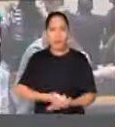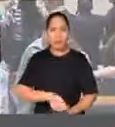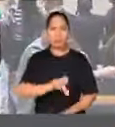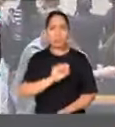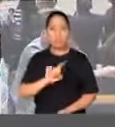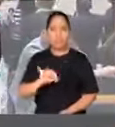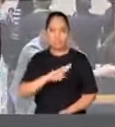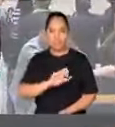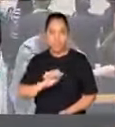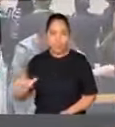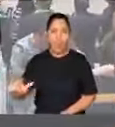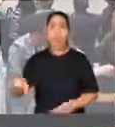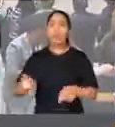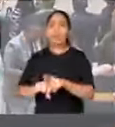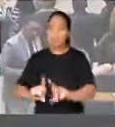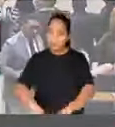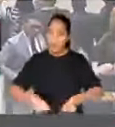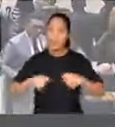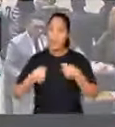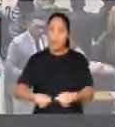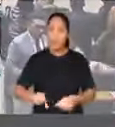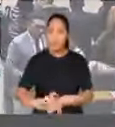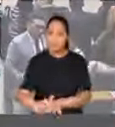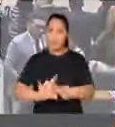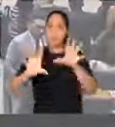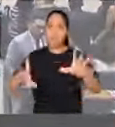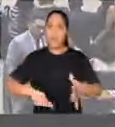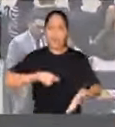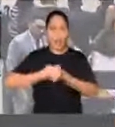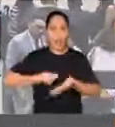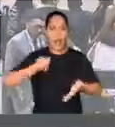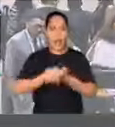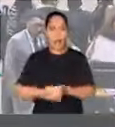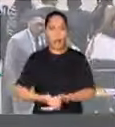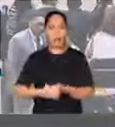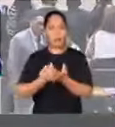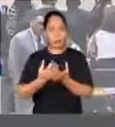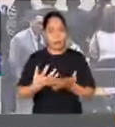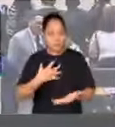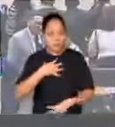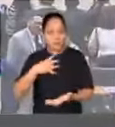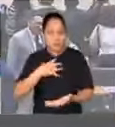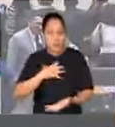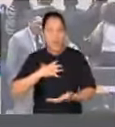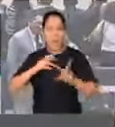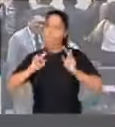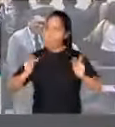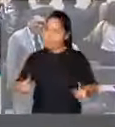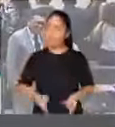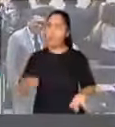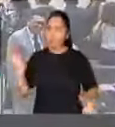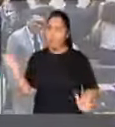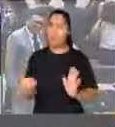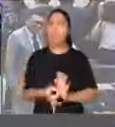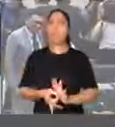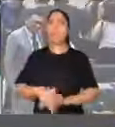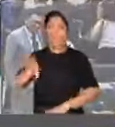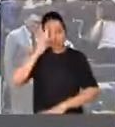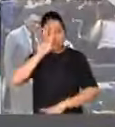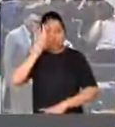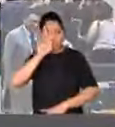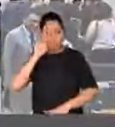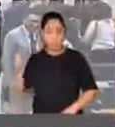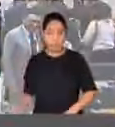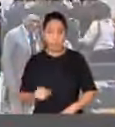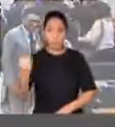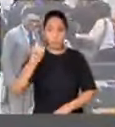luta pela liberdade, a luta pelo afeto, a luta pela humanidade. Lembrando que a humanidade é uma